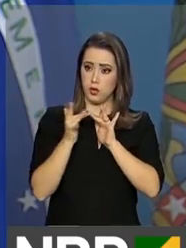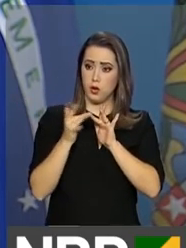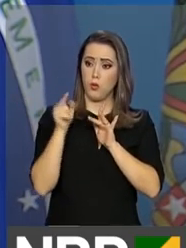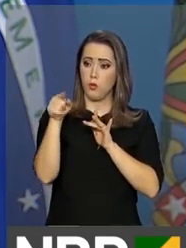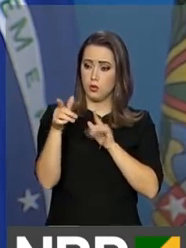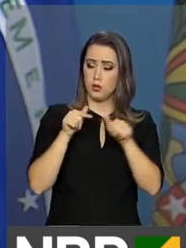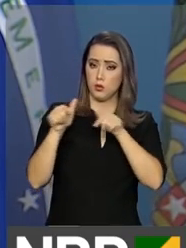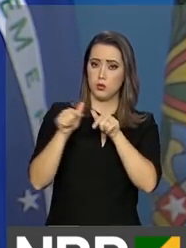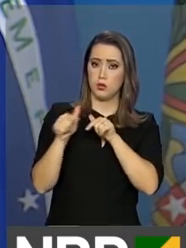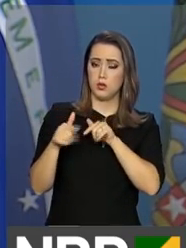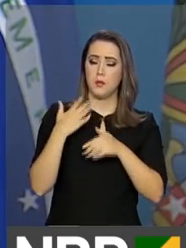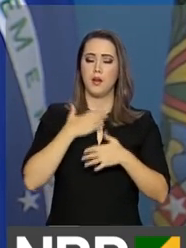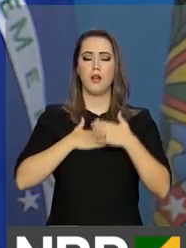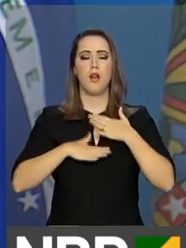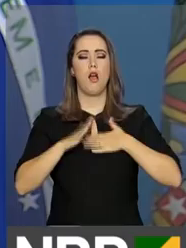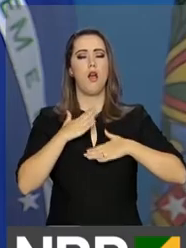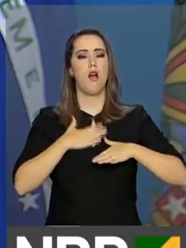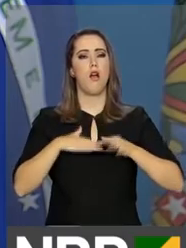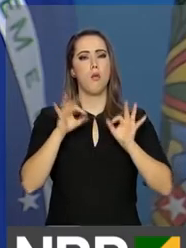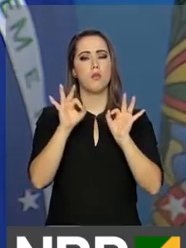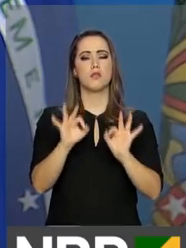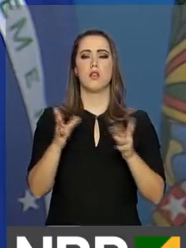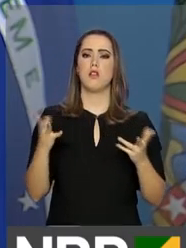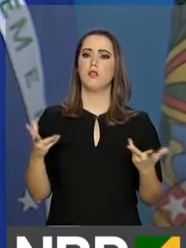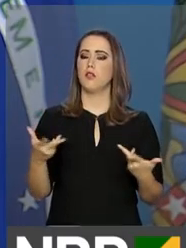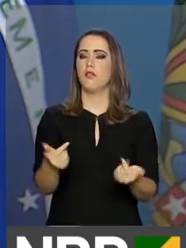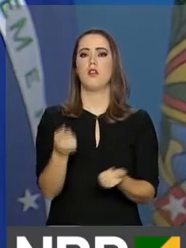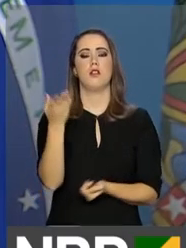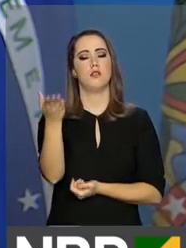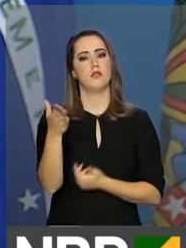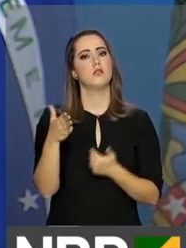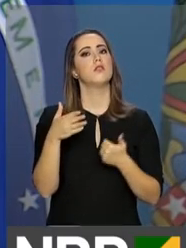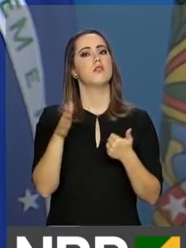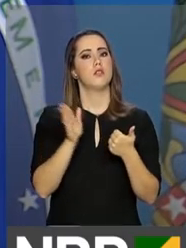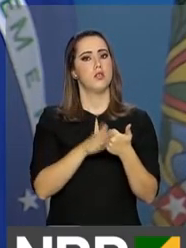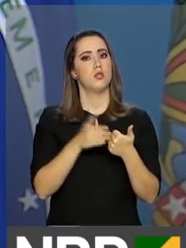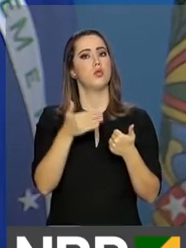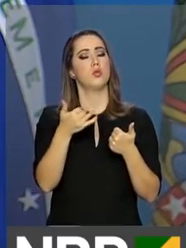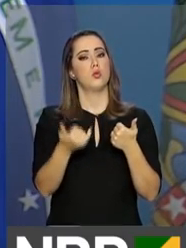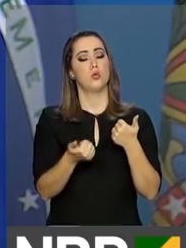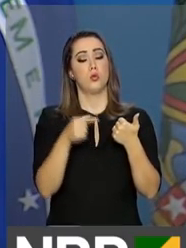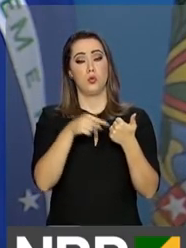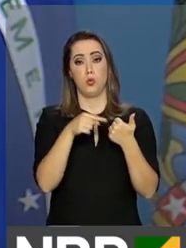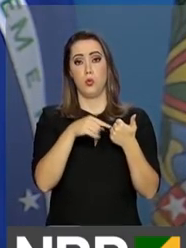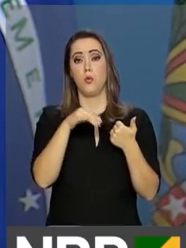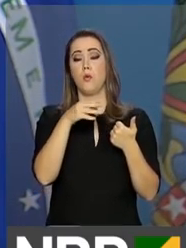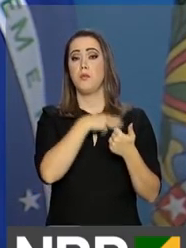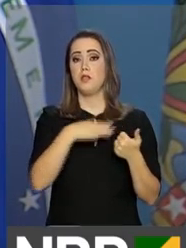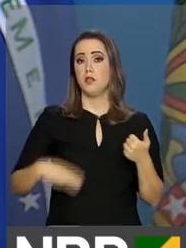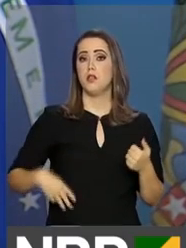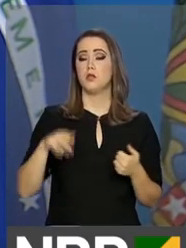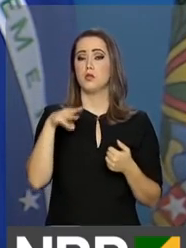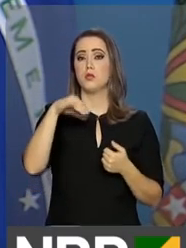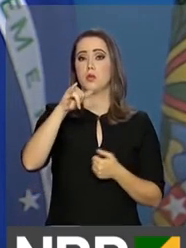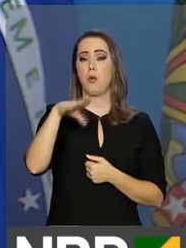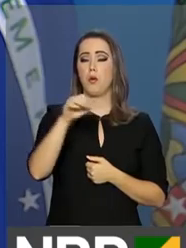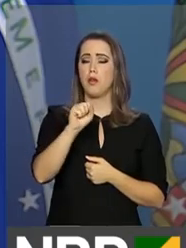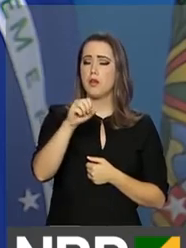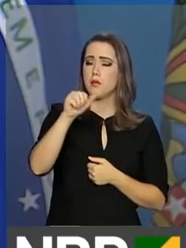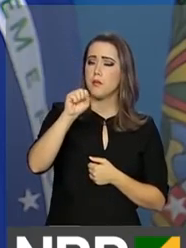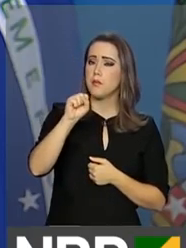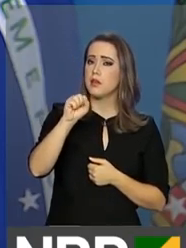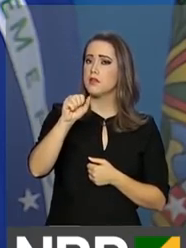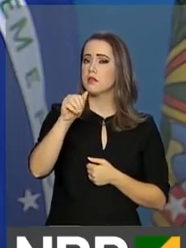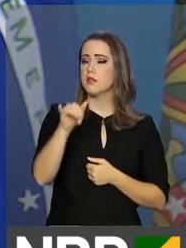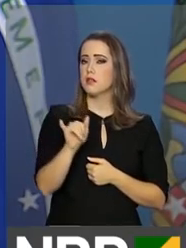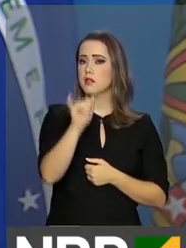a habilidade, a serenidade, a eficácia do Embaçaí neste ano de 2017. Aliás, é